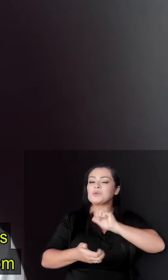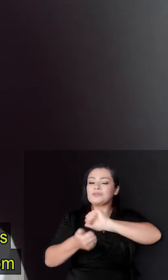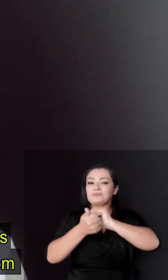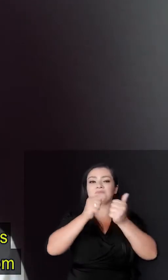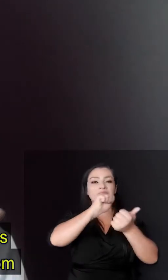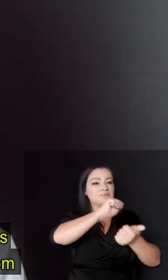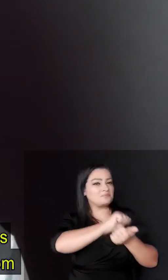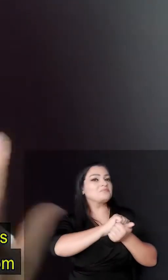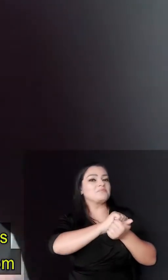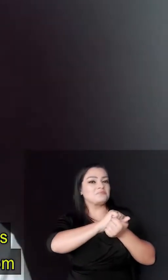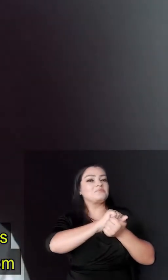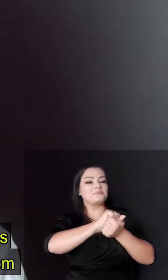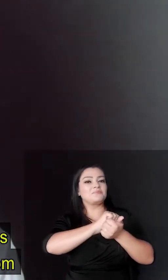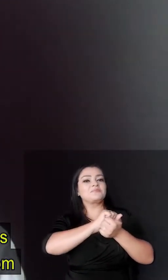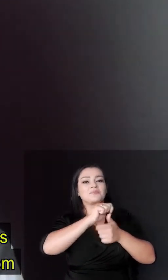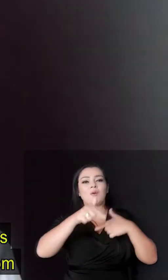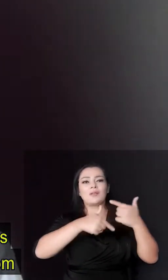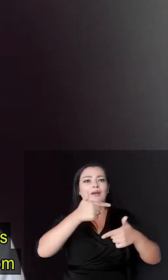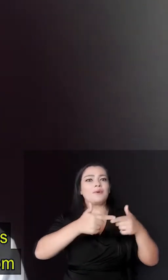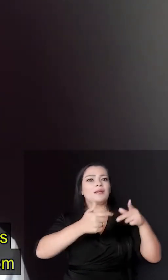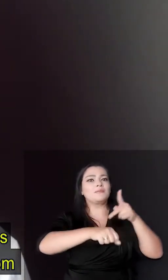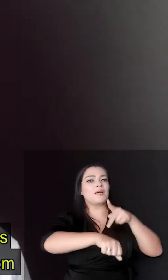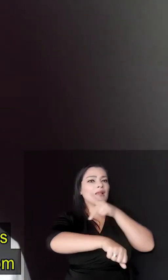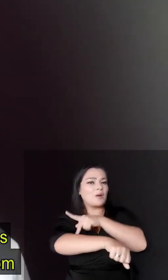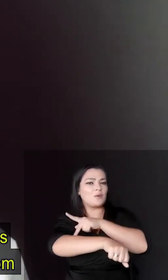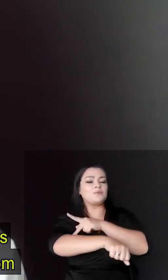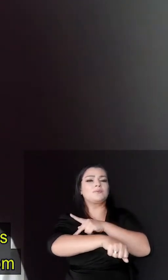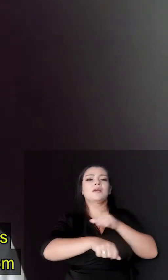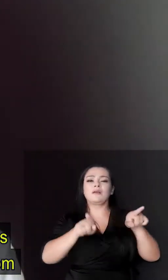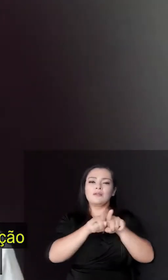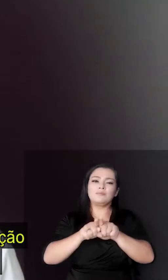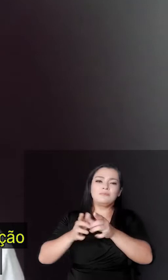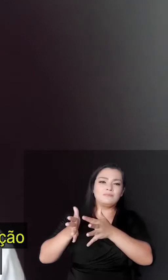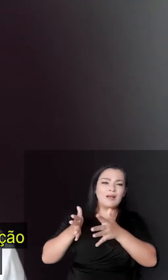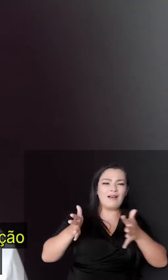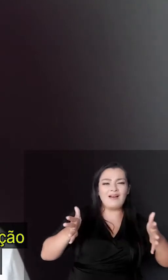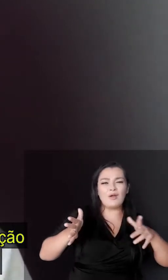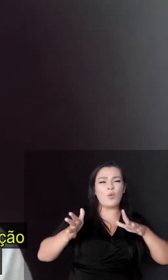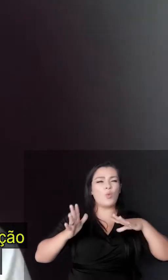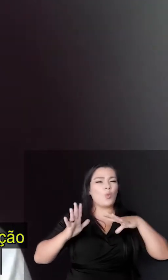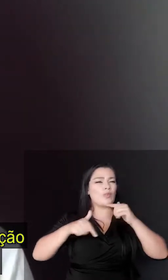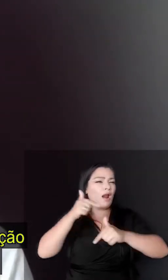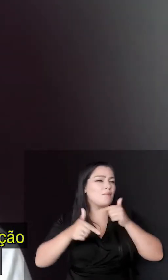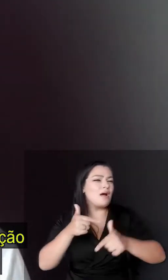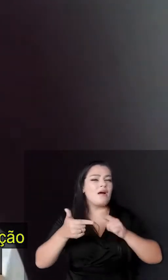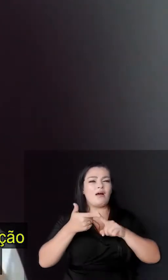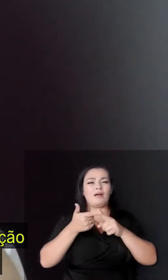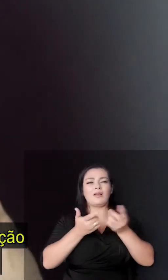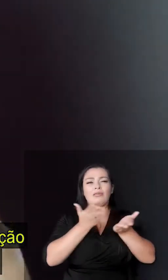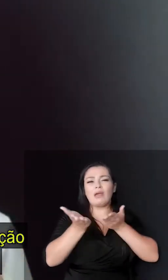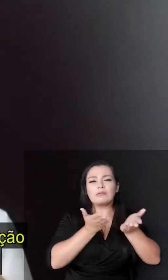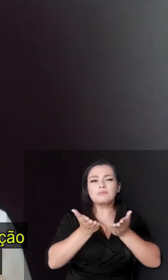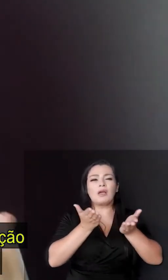adaptação dos processos pedagógicos do museu. Mas mesmo com todo esse trabalho desenvolvido para a nova formatação de